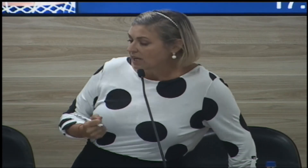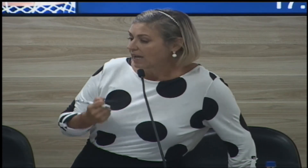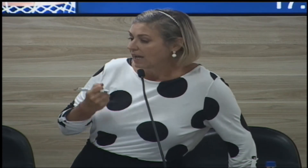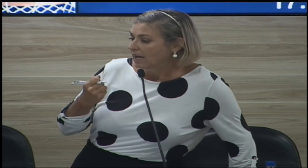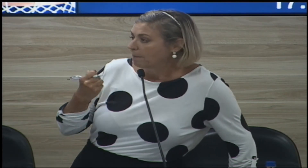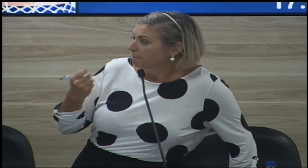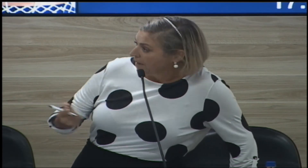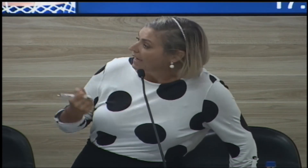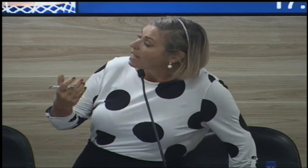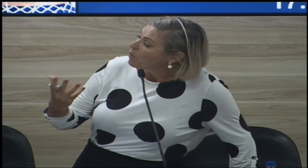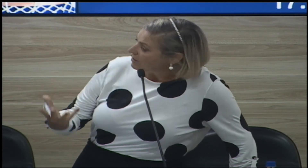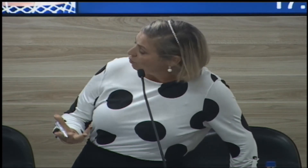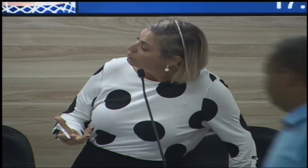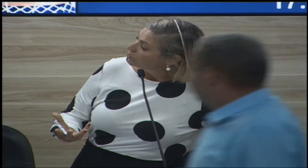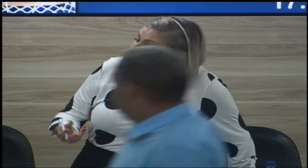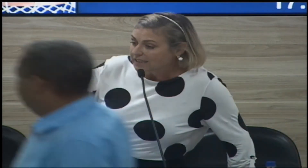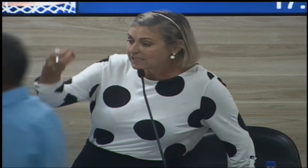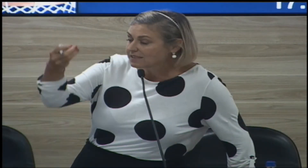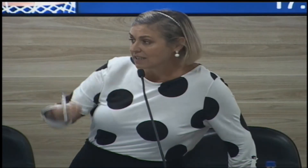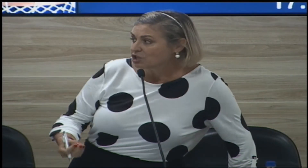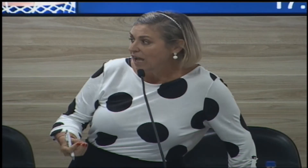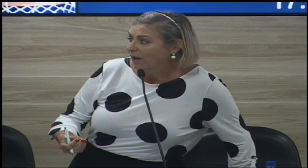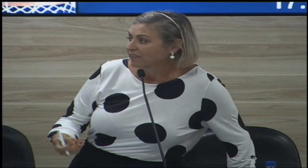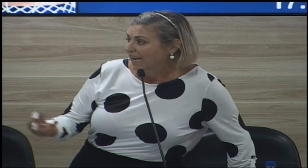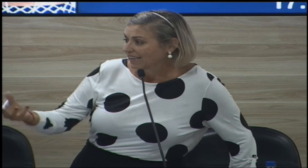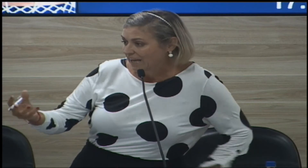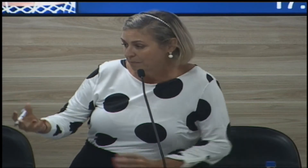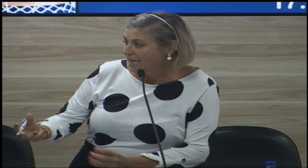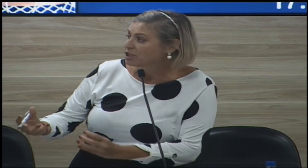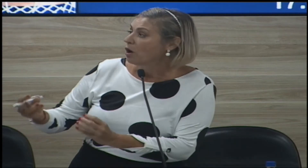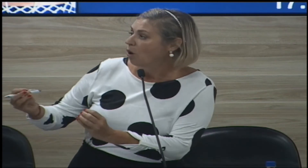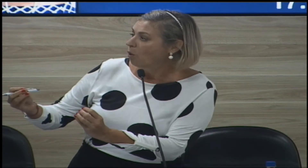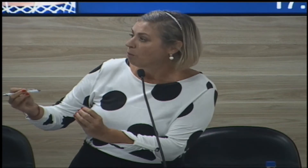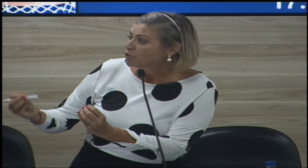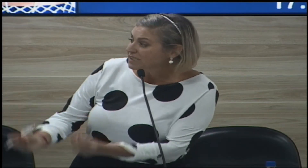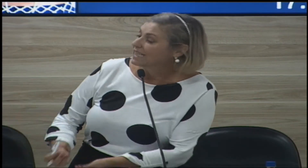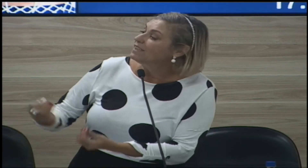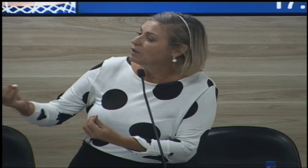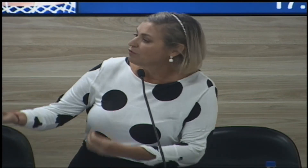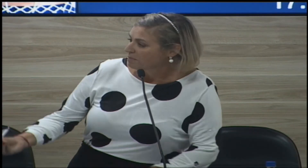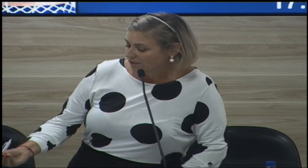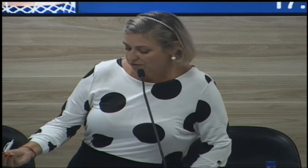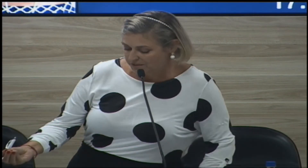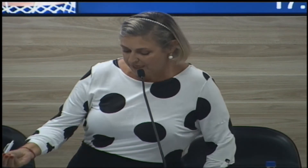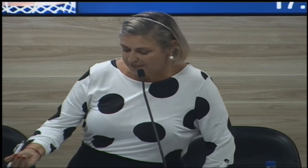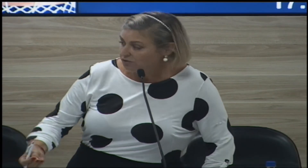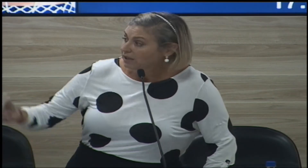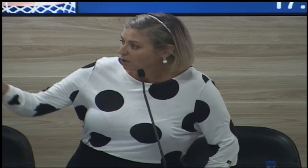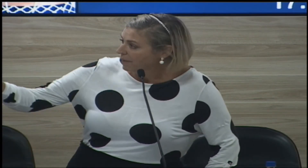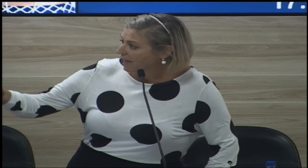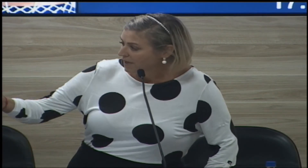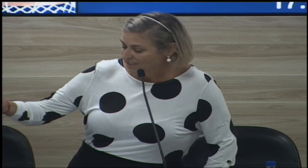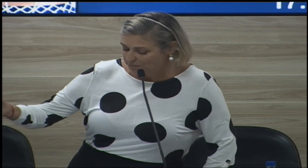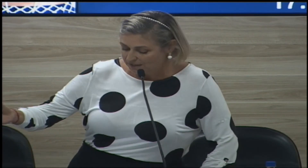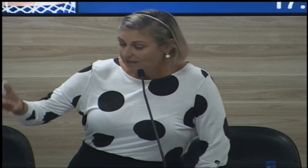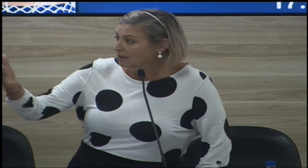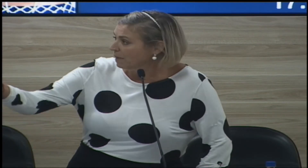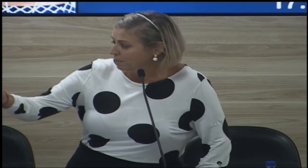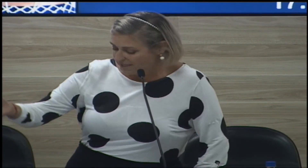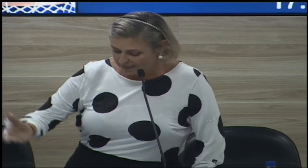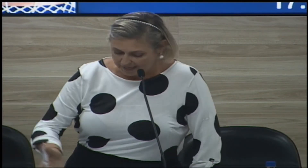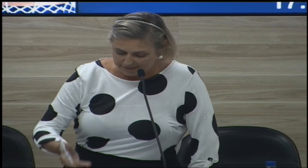pensar no que pode causar lá fora. Ok? Muito obrigado, presidente. Questão de ordem, presidente. Antes da questão de ordem,